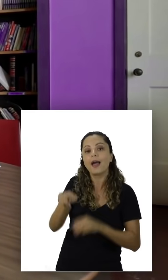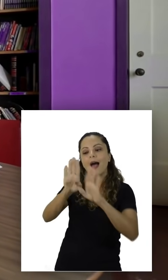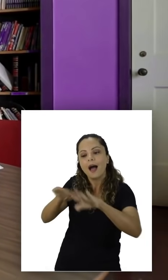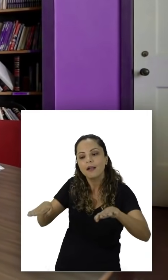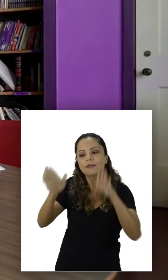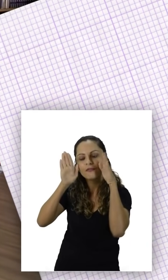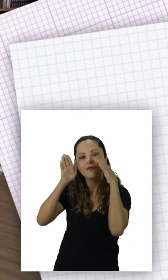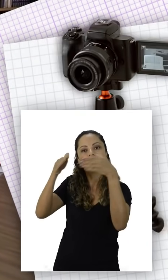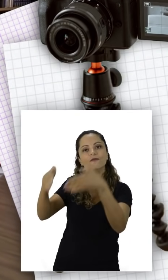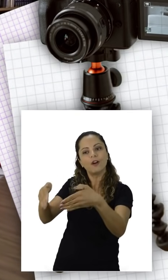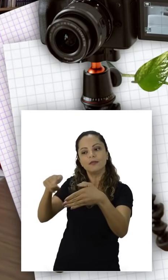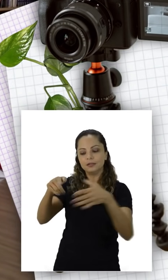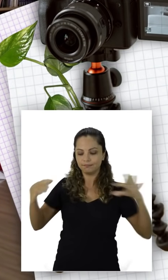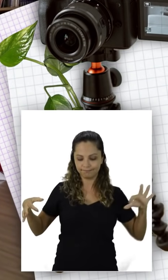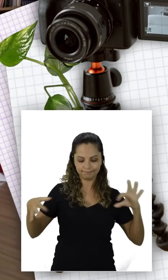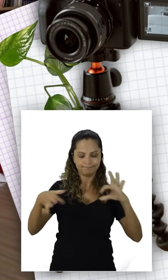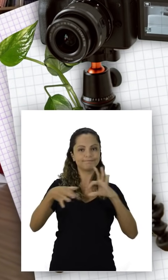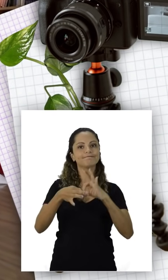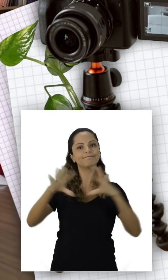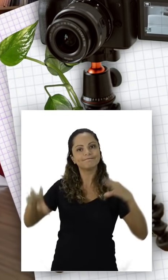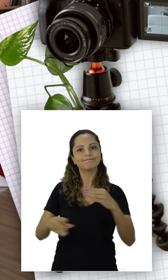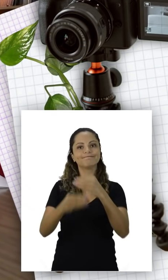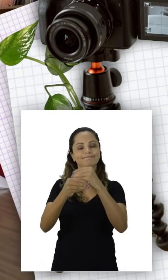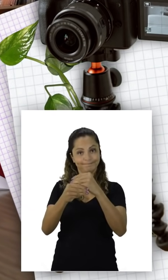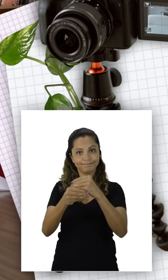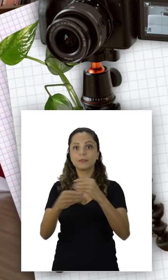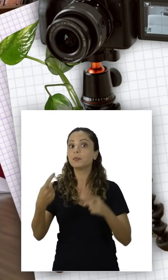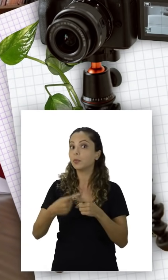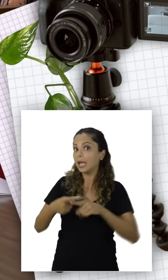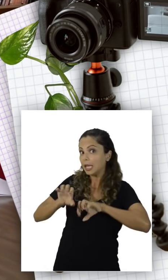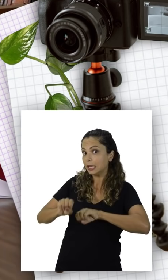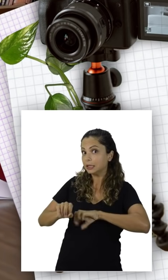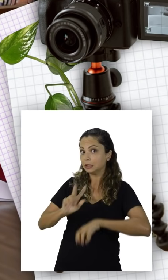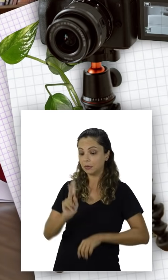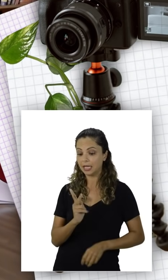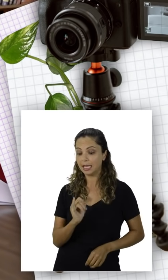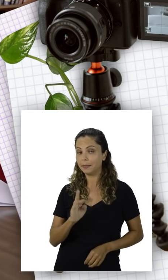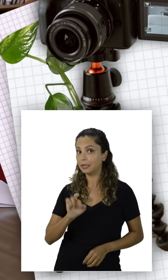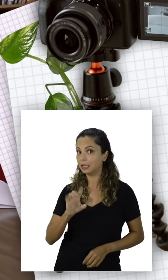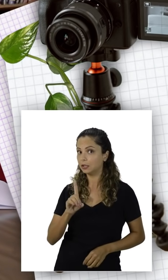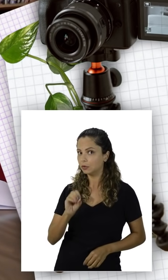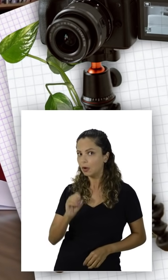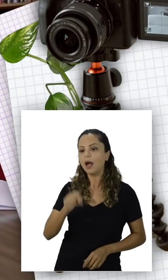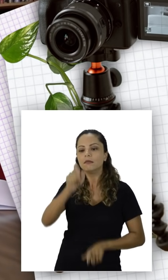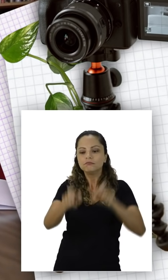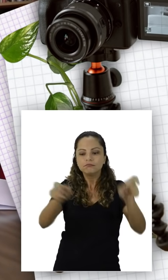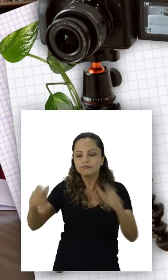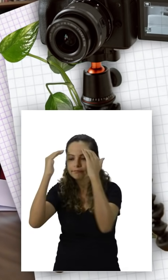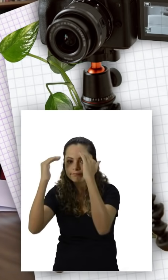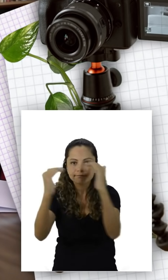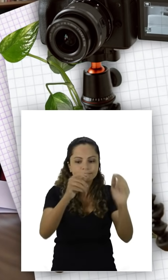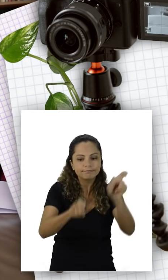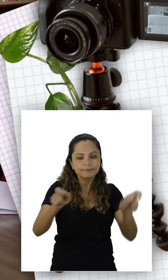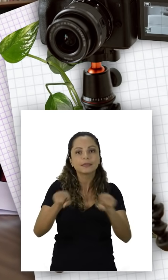no centro do processo. E isso porque no ensino híbrido, a personalização do ensino é super importante, assim